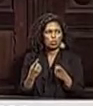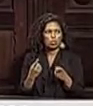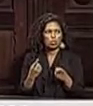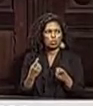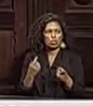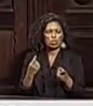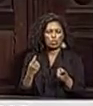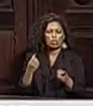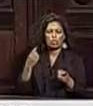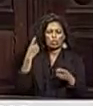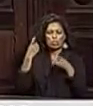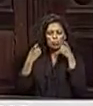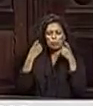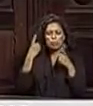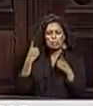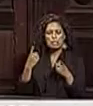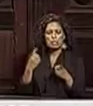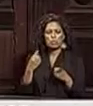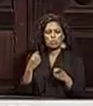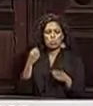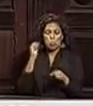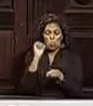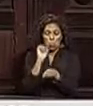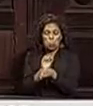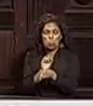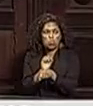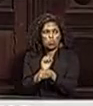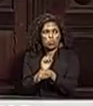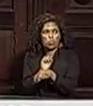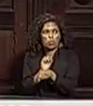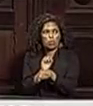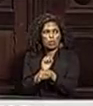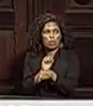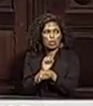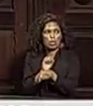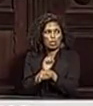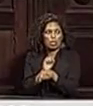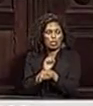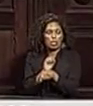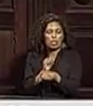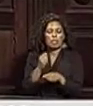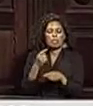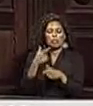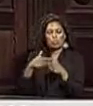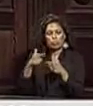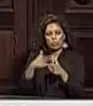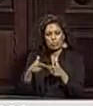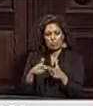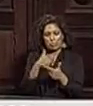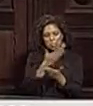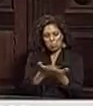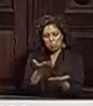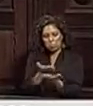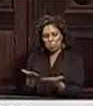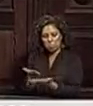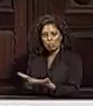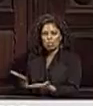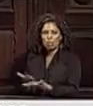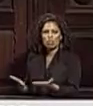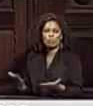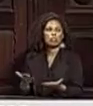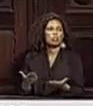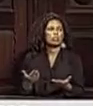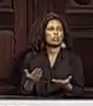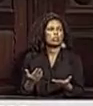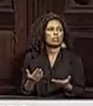cerco, de atenuar essa dificuldade, de atenuar esse dreno de recursos e esse ataque à economia brasileira, ainda